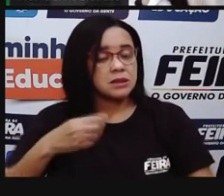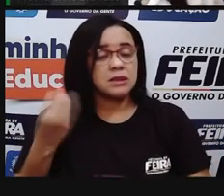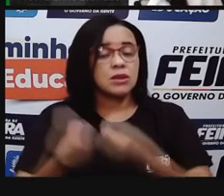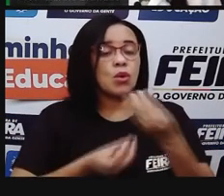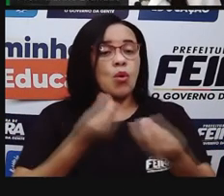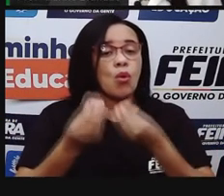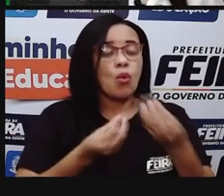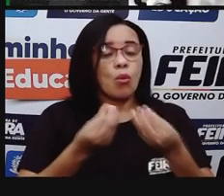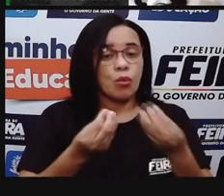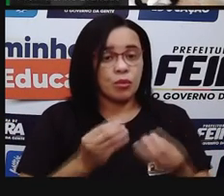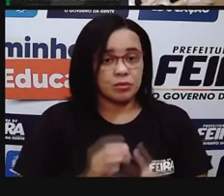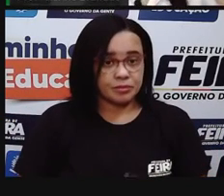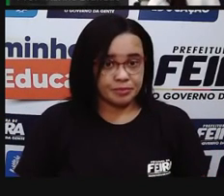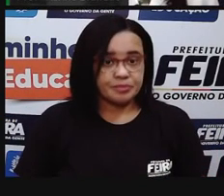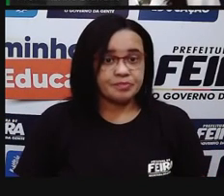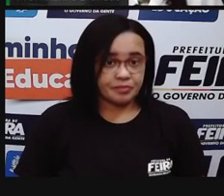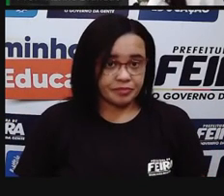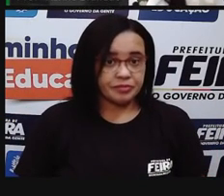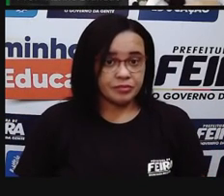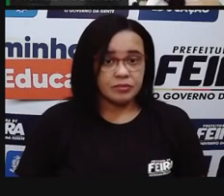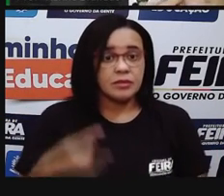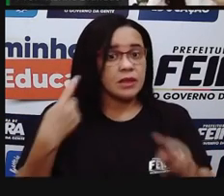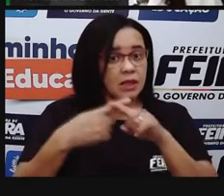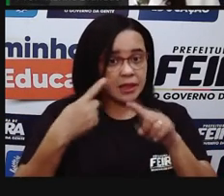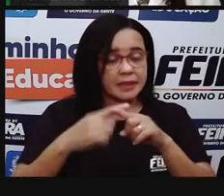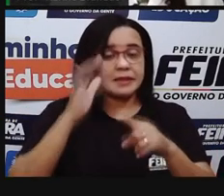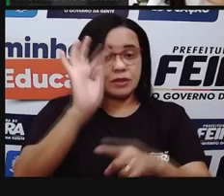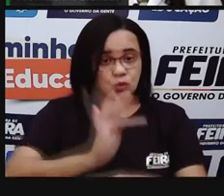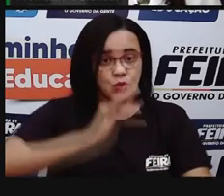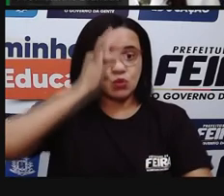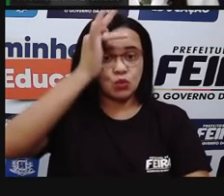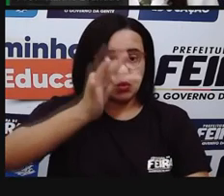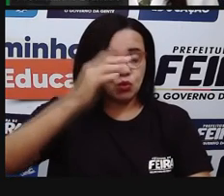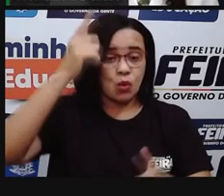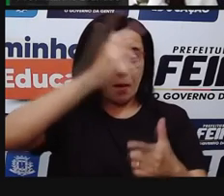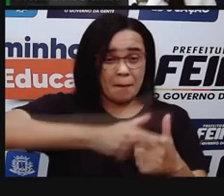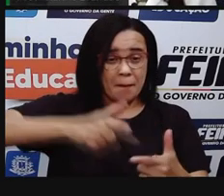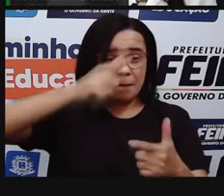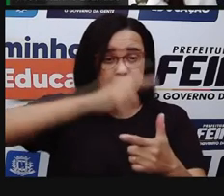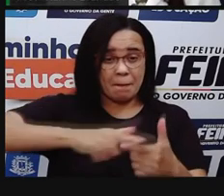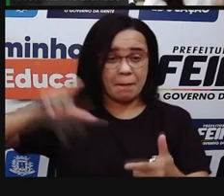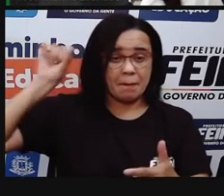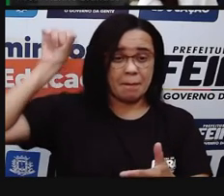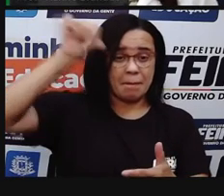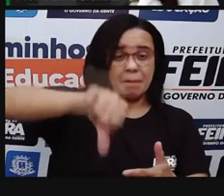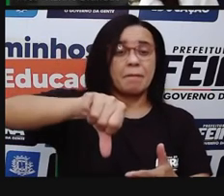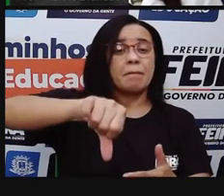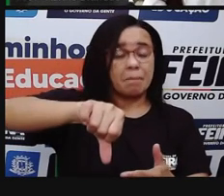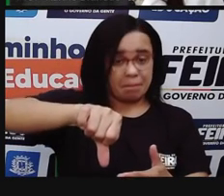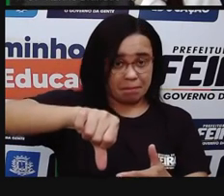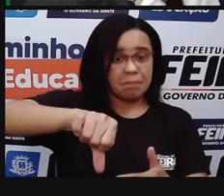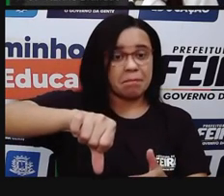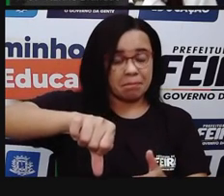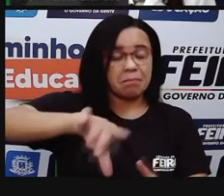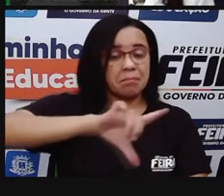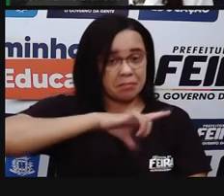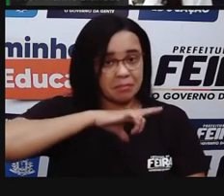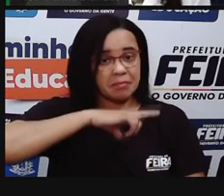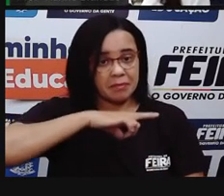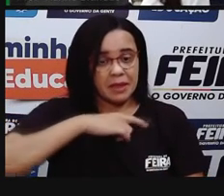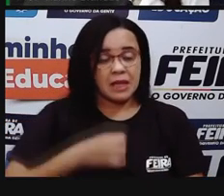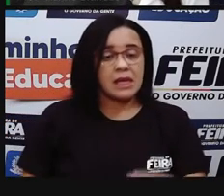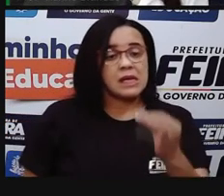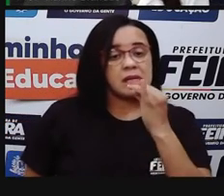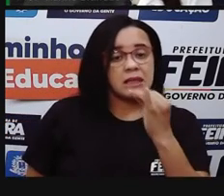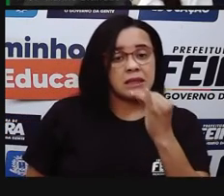do desgaste e da poluição e do desmatamento e das queimadas dessa natureza. Por exemplo, as